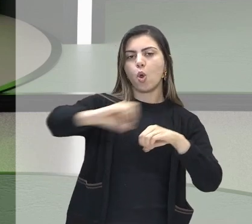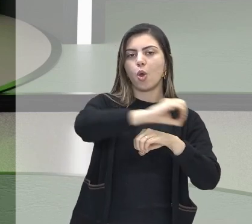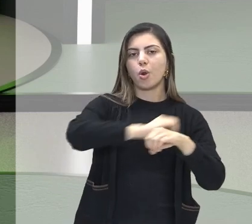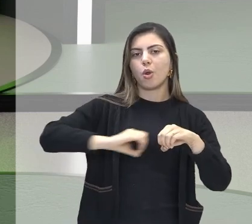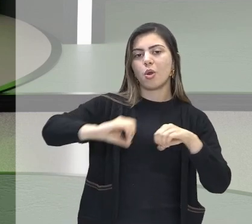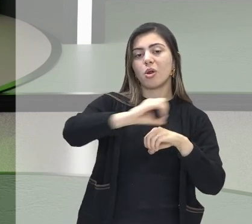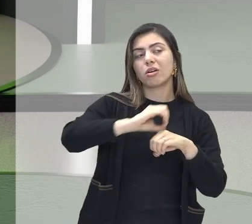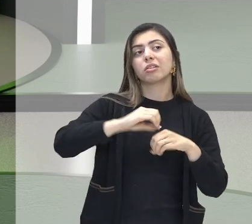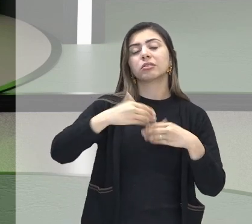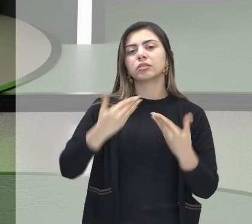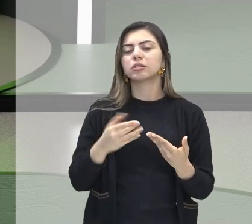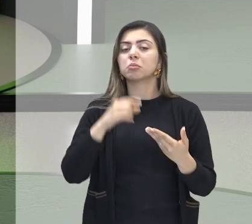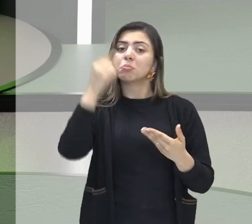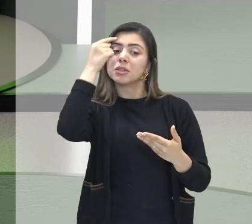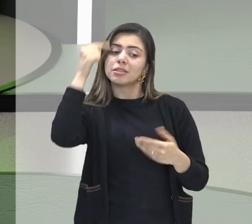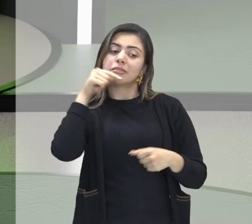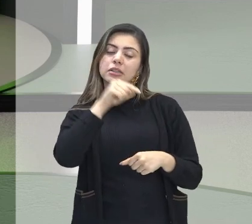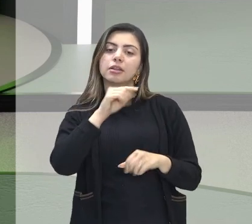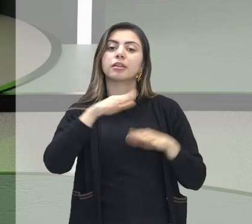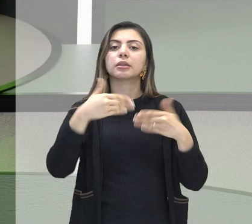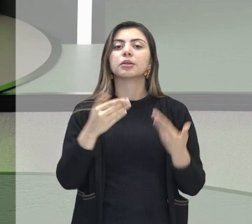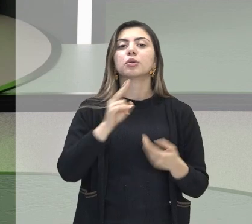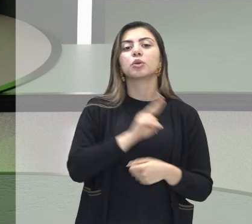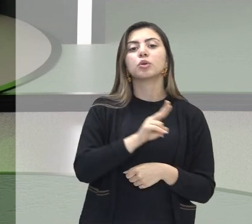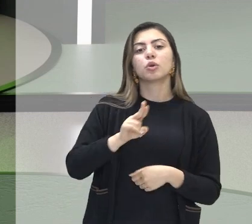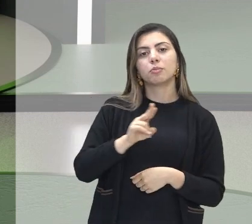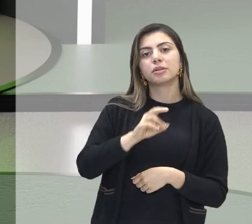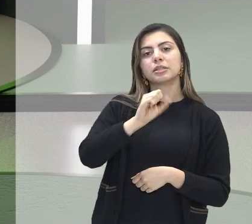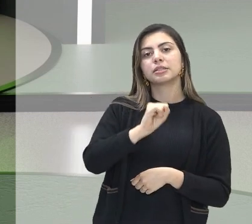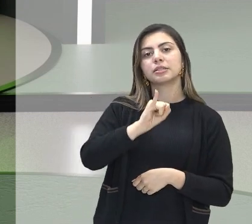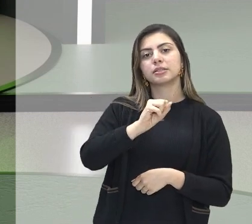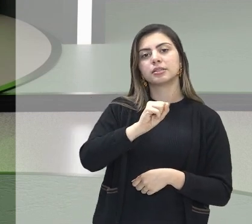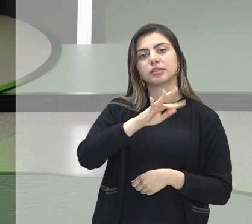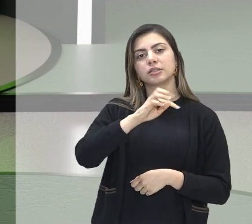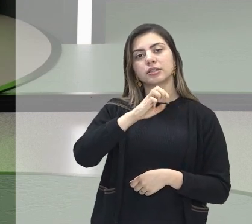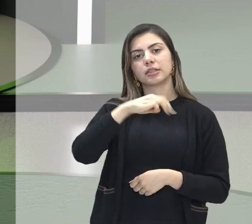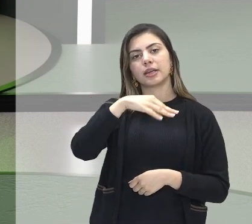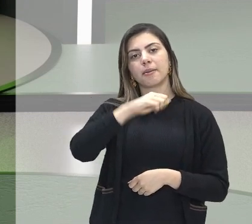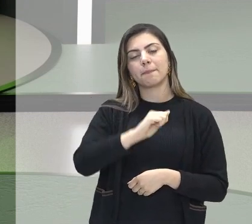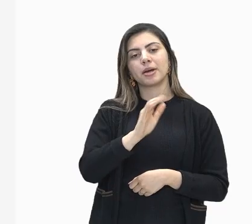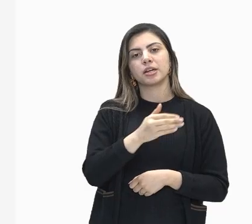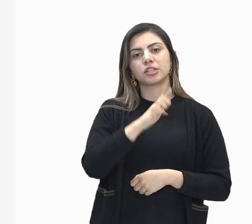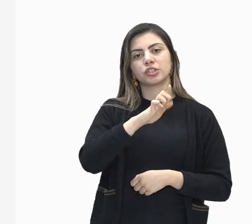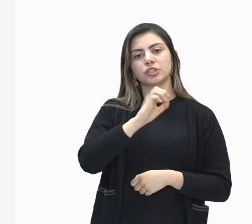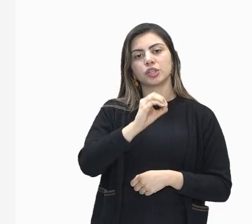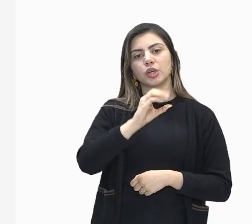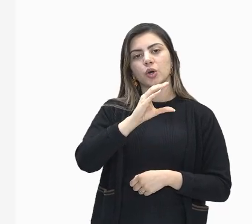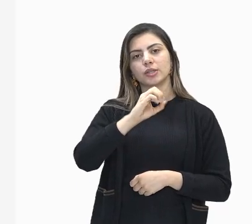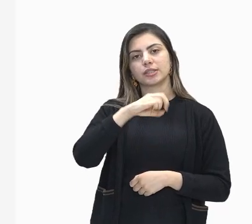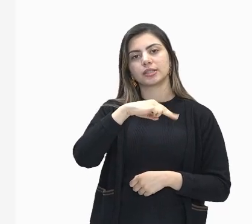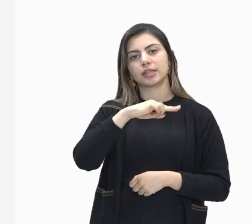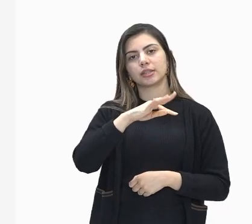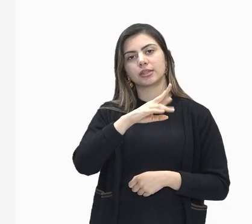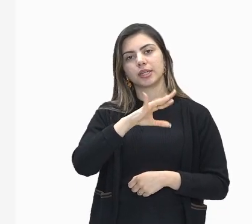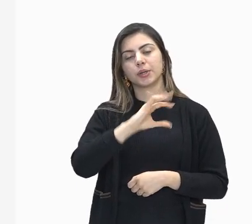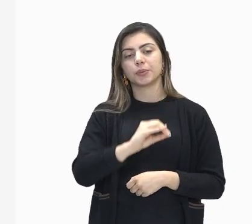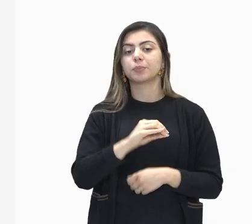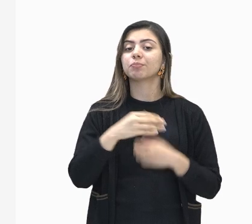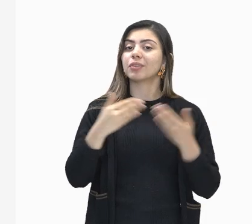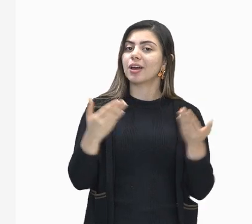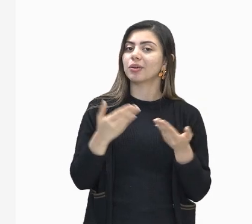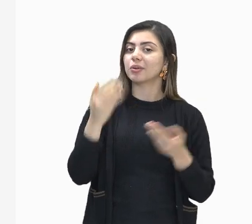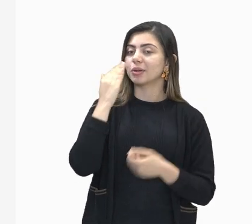muito tempo, chamava-se sistema geocêntrico. É o que nós vamos ver agora, pessoal. O nosso sistema